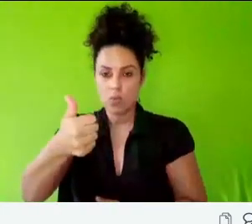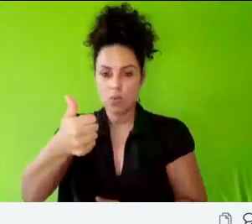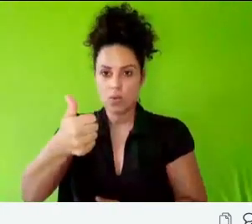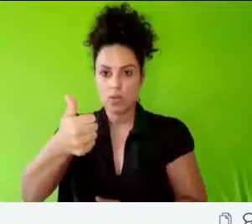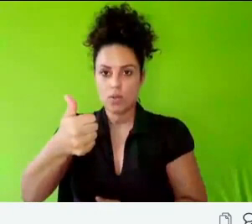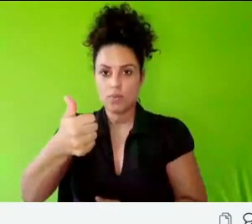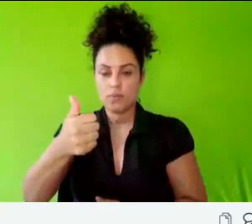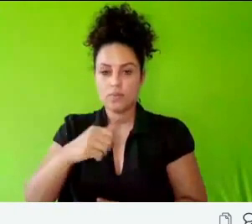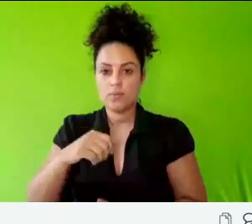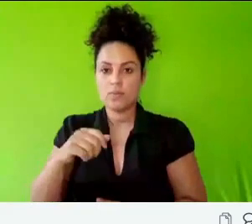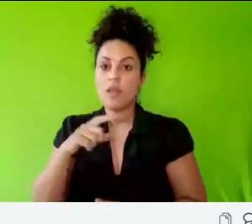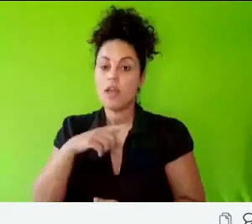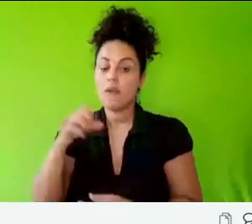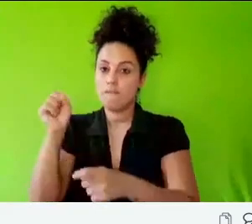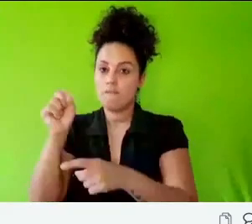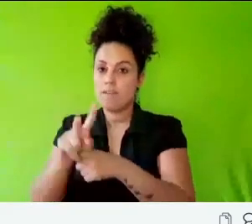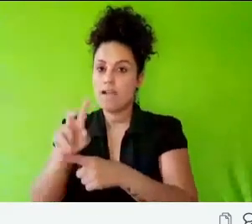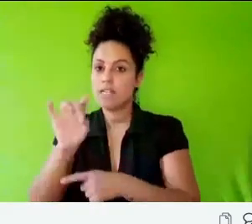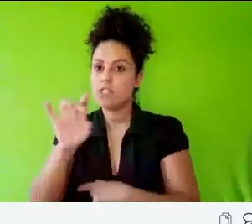Número de vagas, 20.